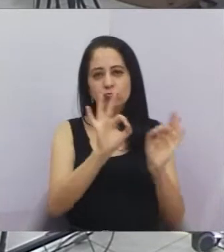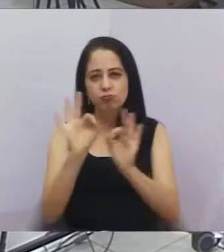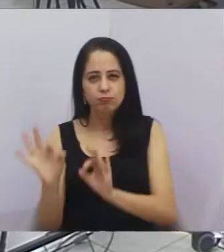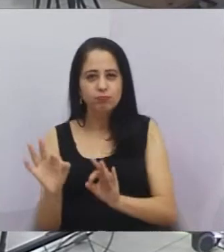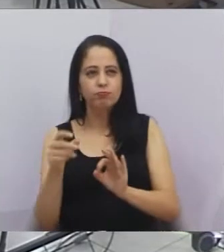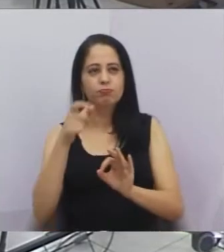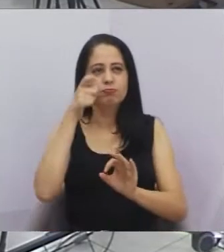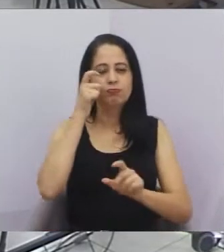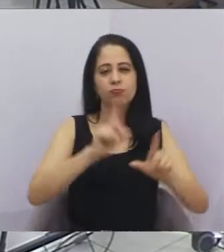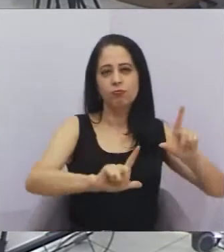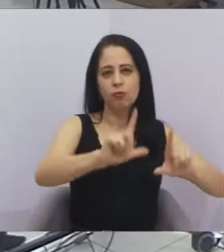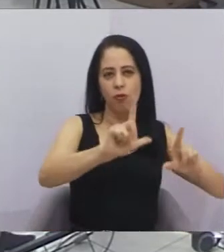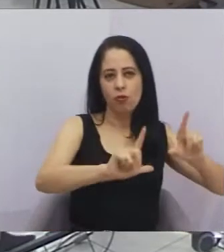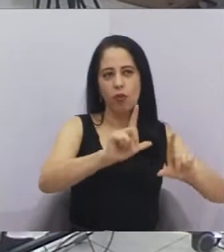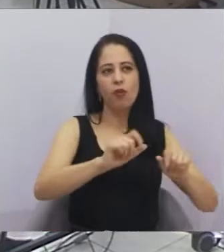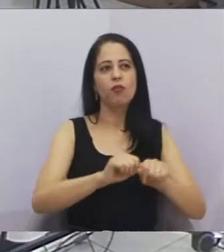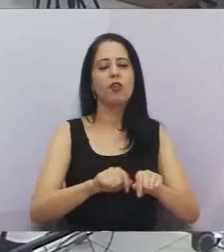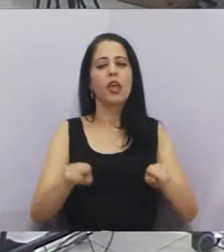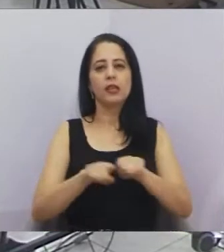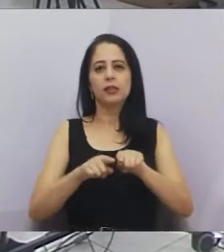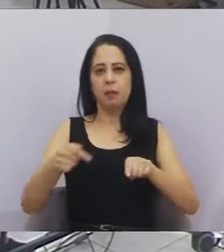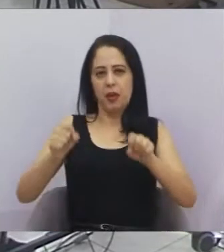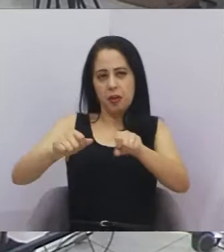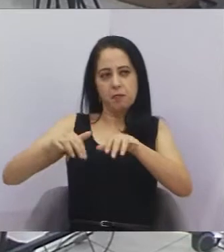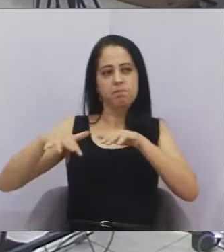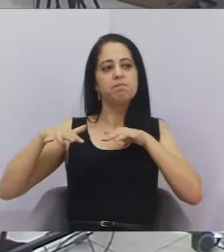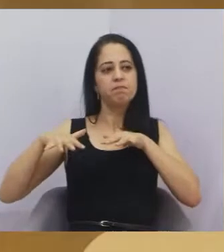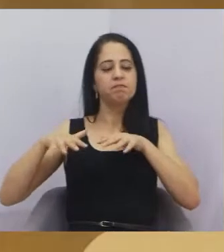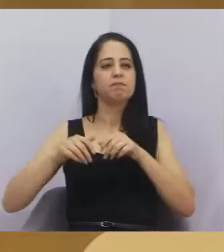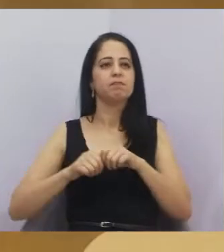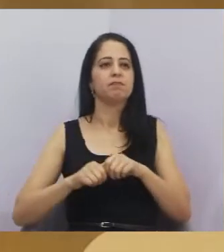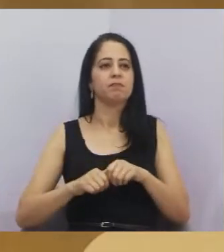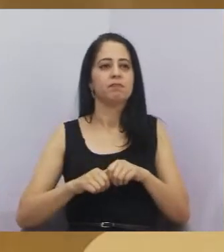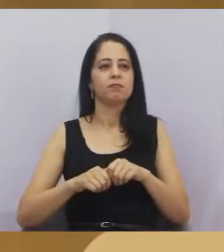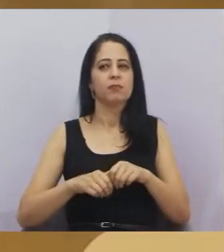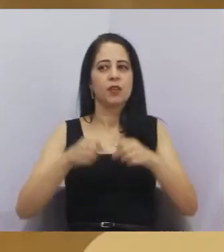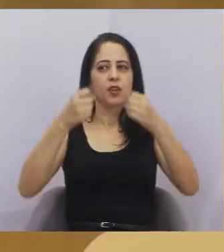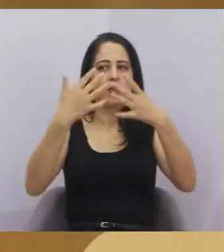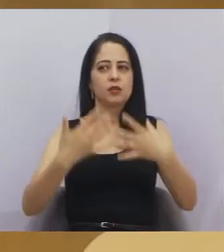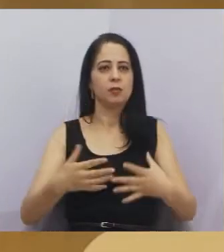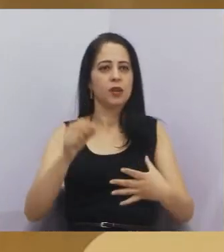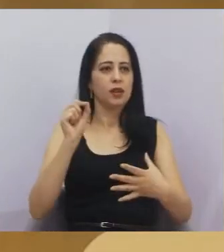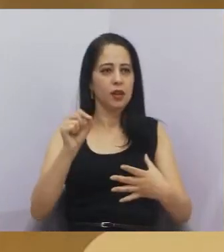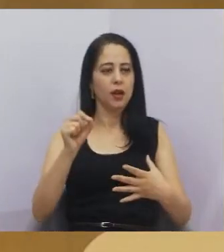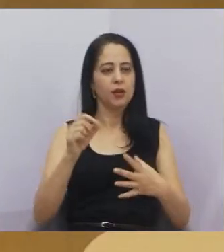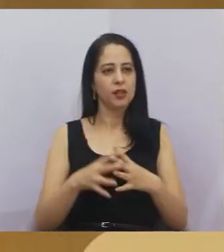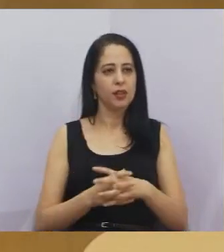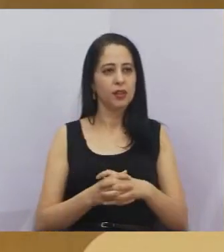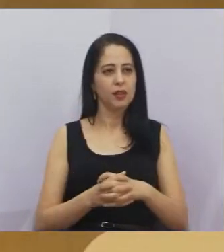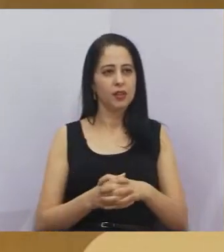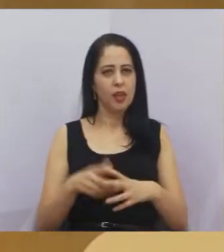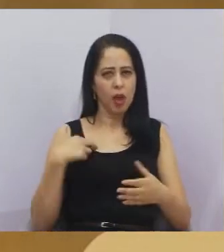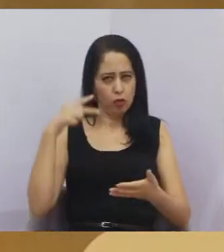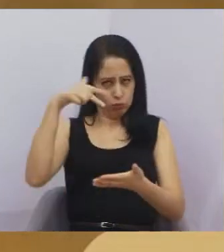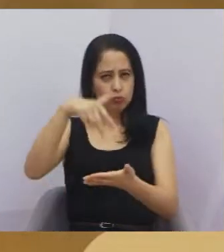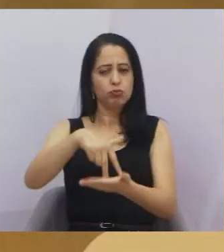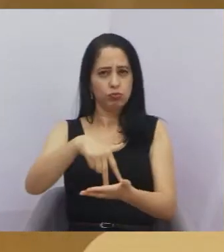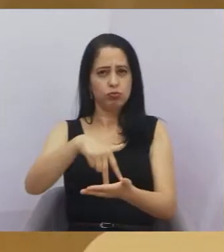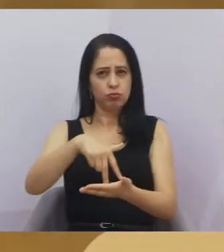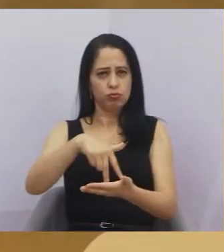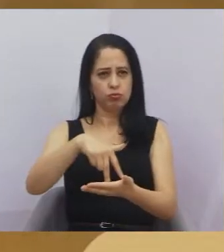aí de casa e aqui também no plenário, e dizer que eu vim aqui